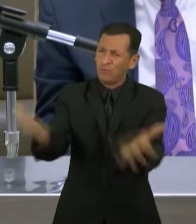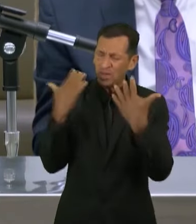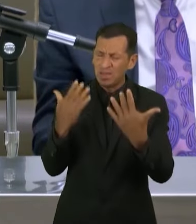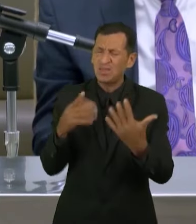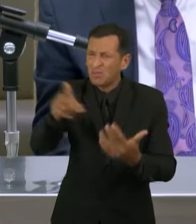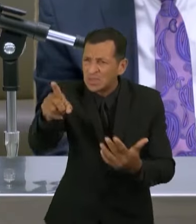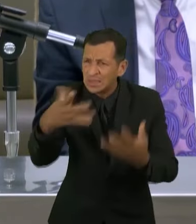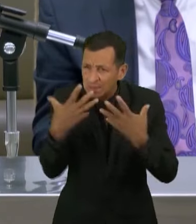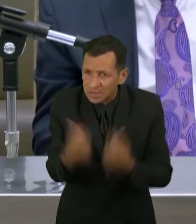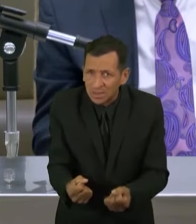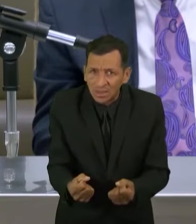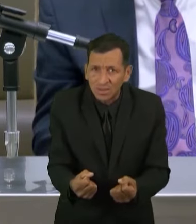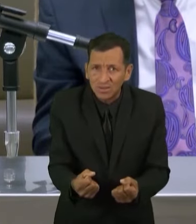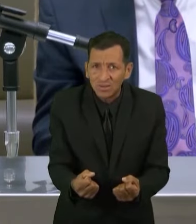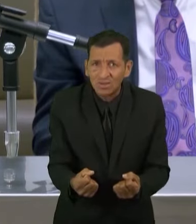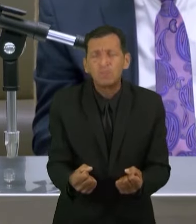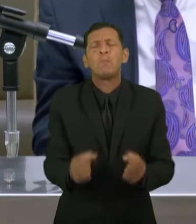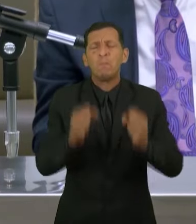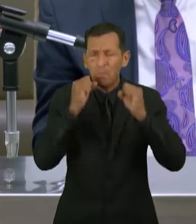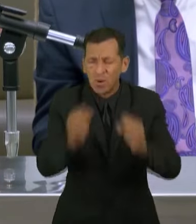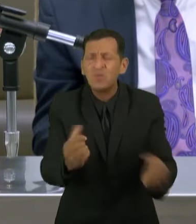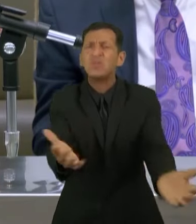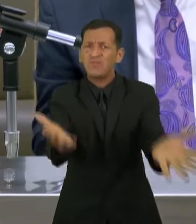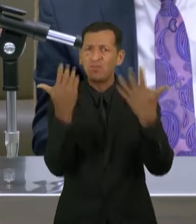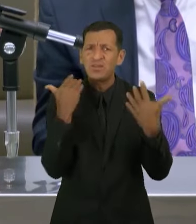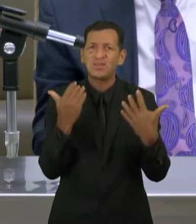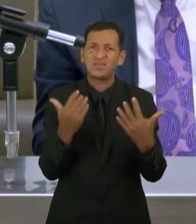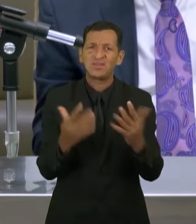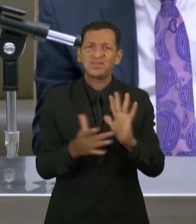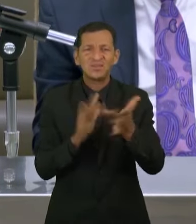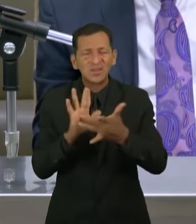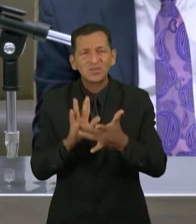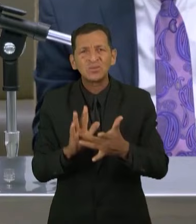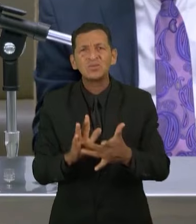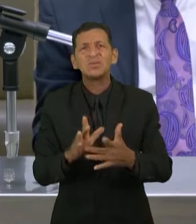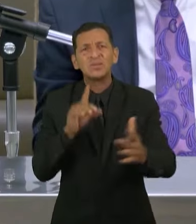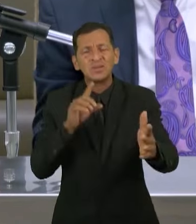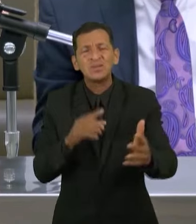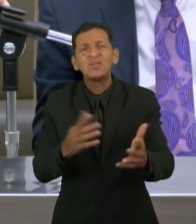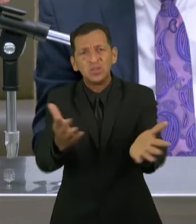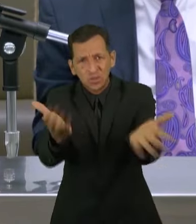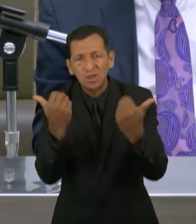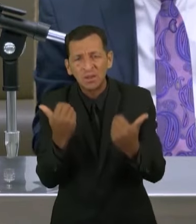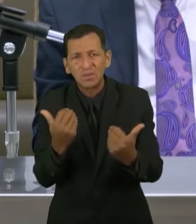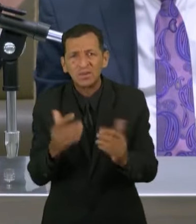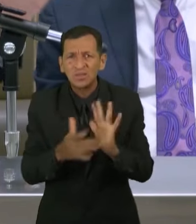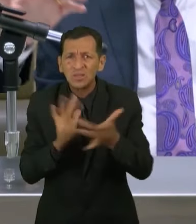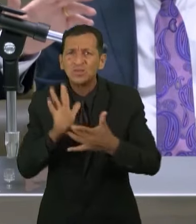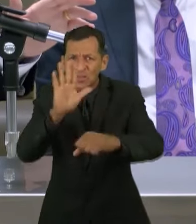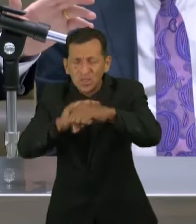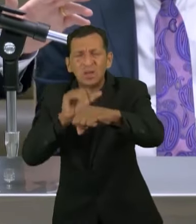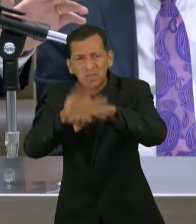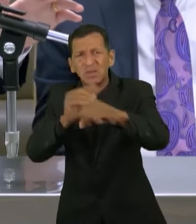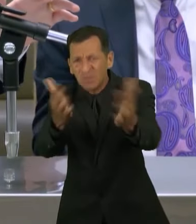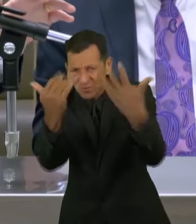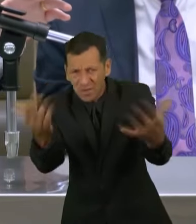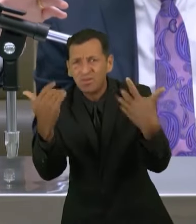Não importa quem você é. Ele está dizendo assim: está cansado? Aí ele diz: e